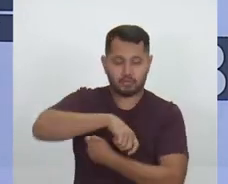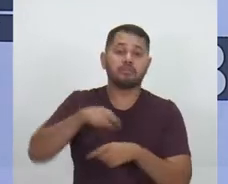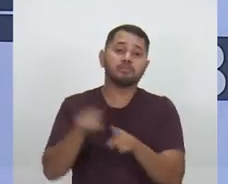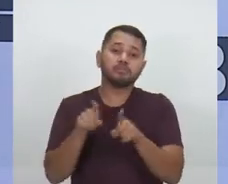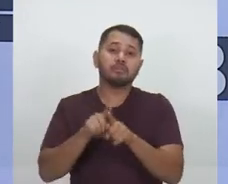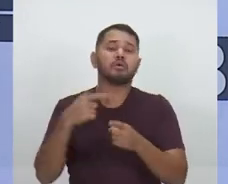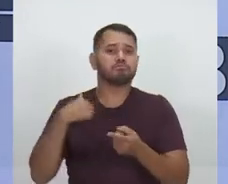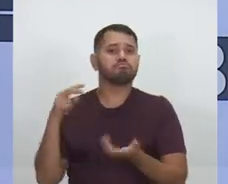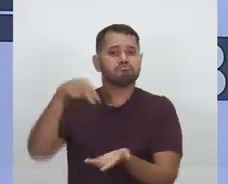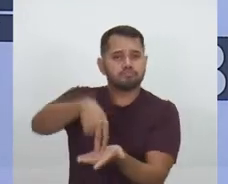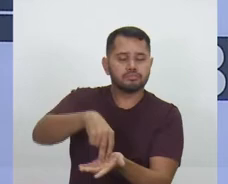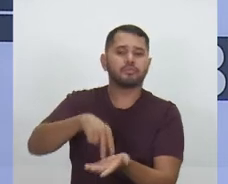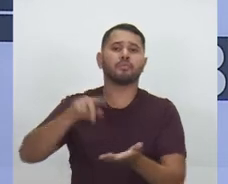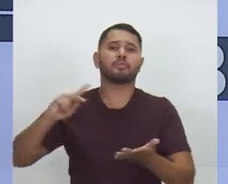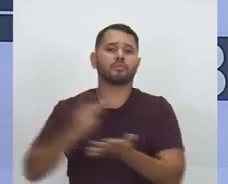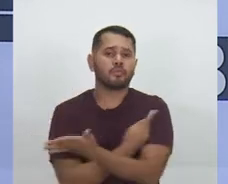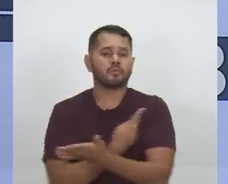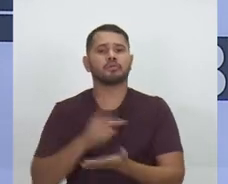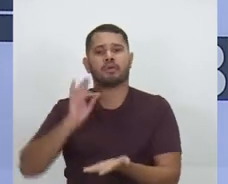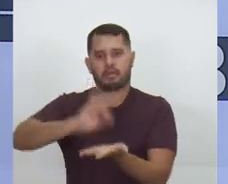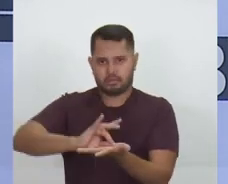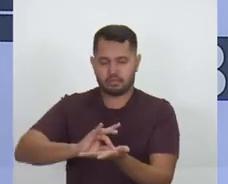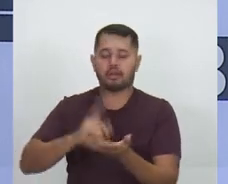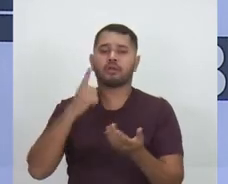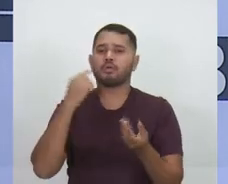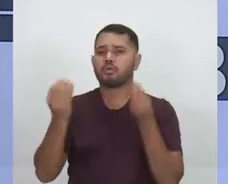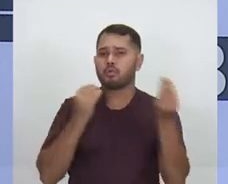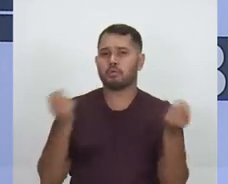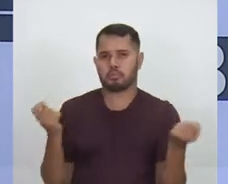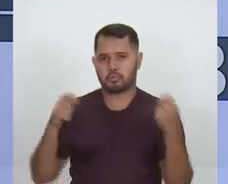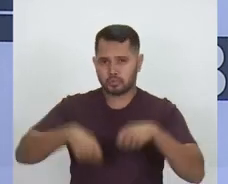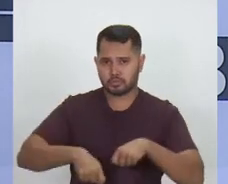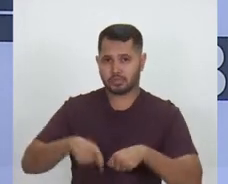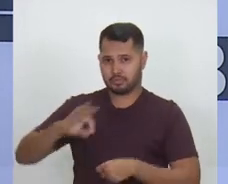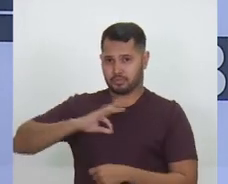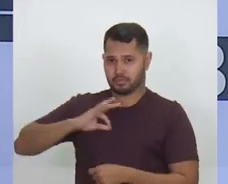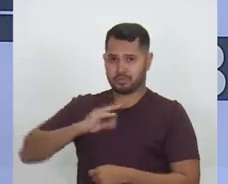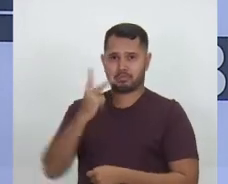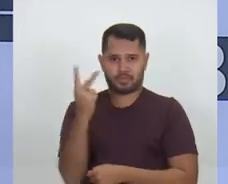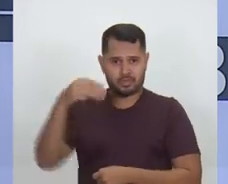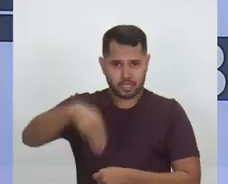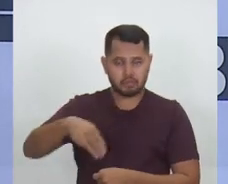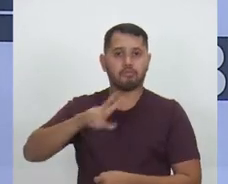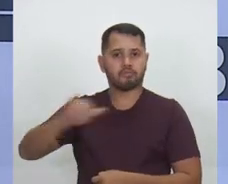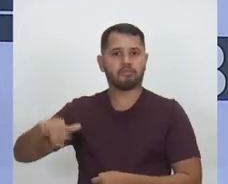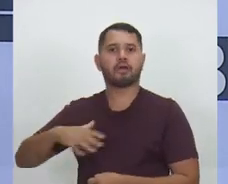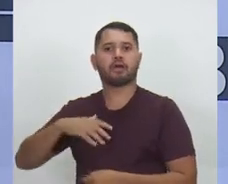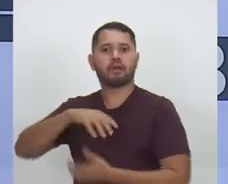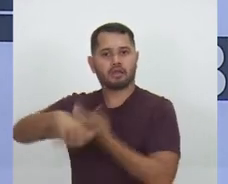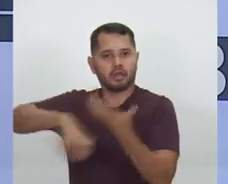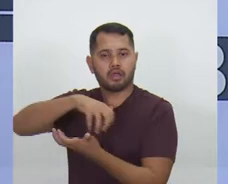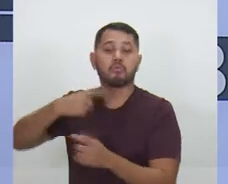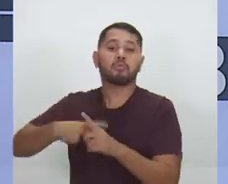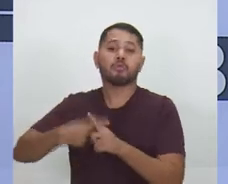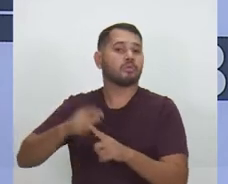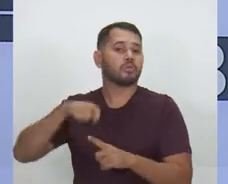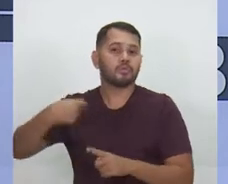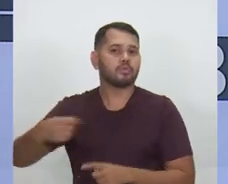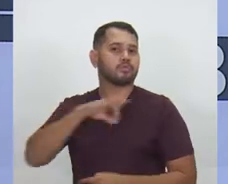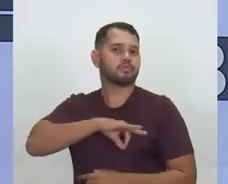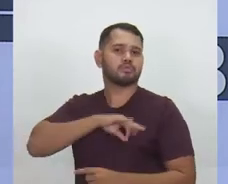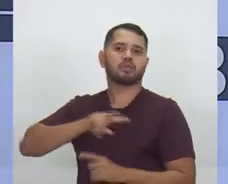assumir com uma realidade a possibilidade de a polícia militar pará em função do não pagamento das suas